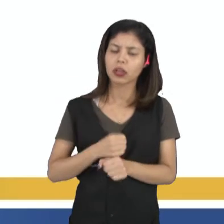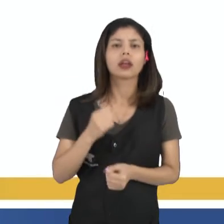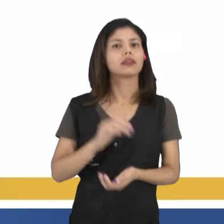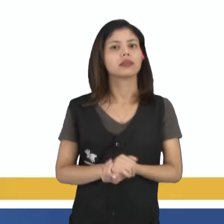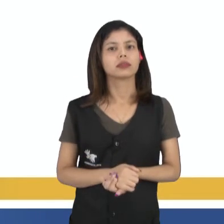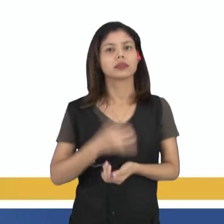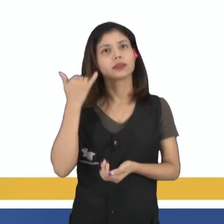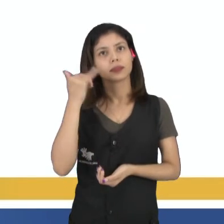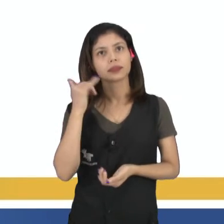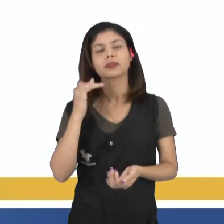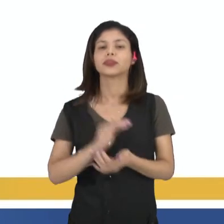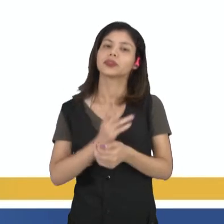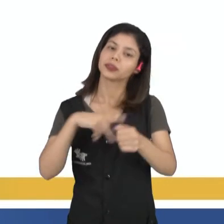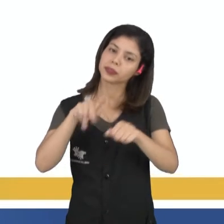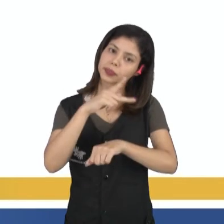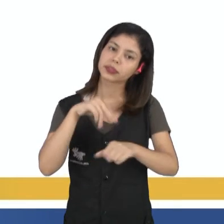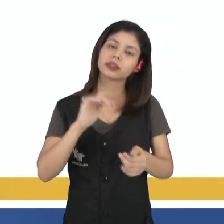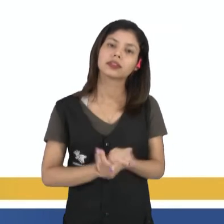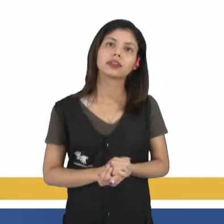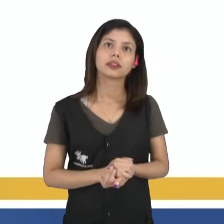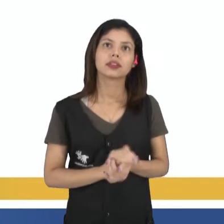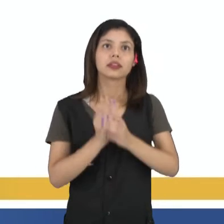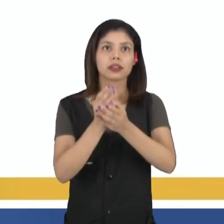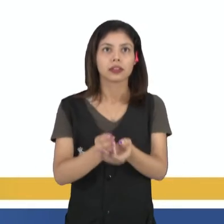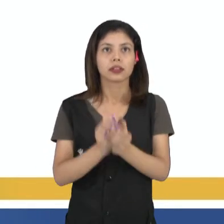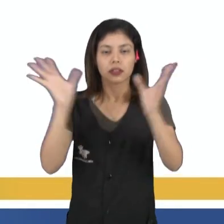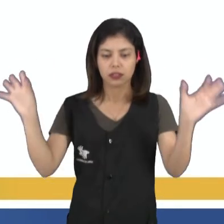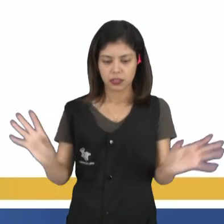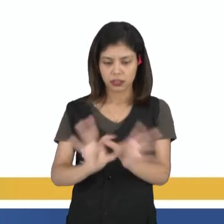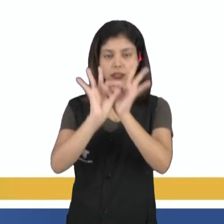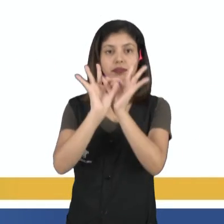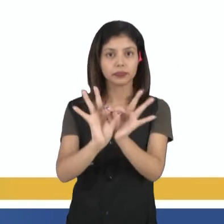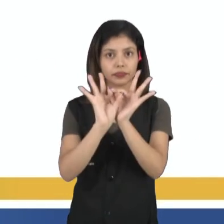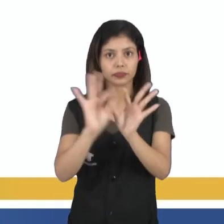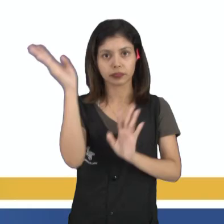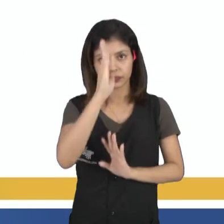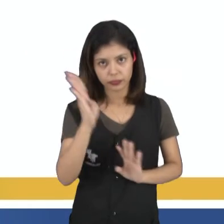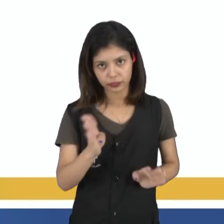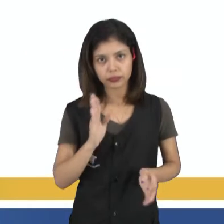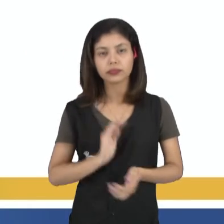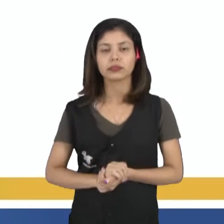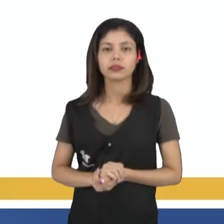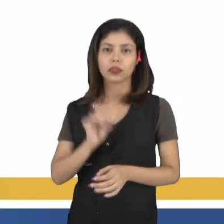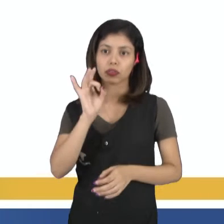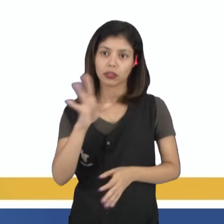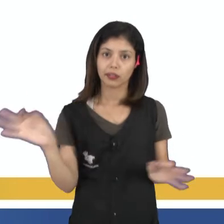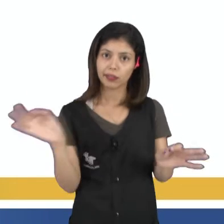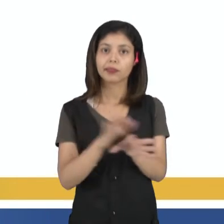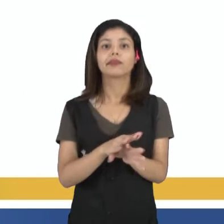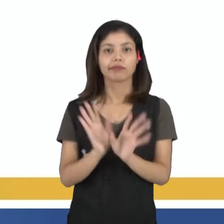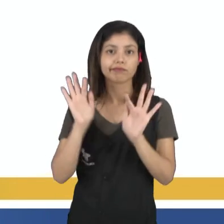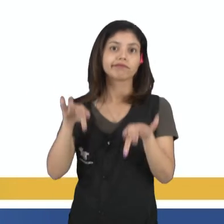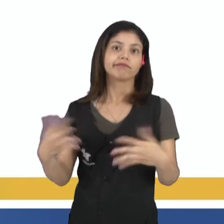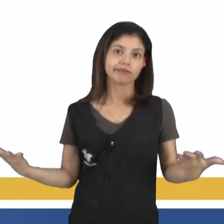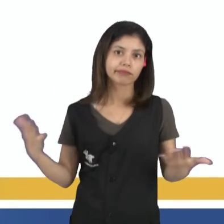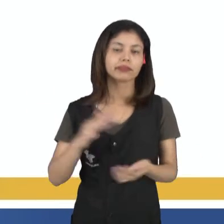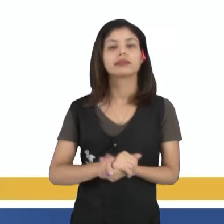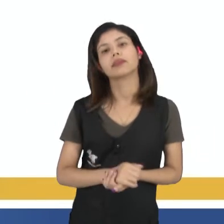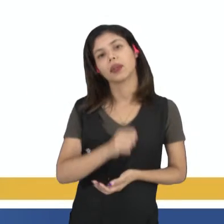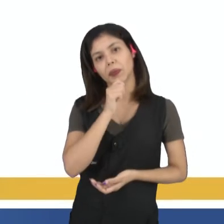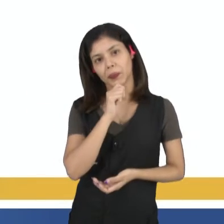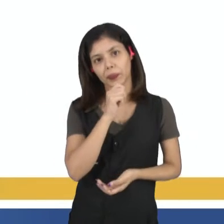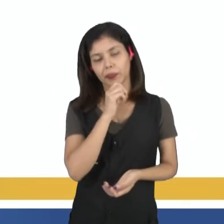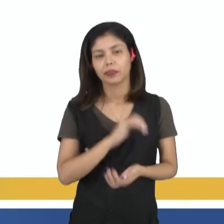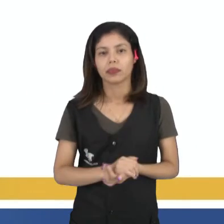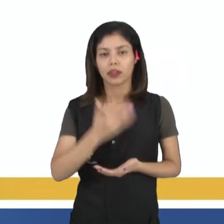construção de linhas de telégrafo né do país e um cabo submarino que ligava então o Brasil à Europa só que ele Acabou falando né e alguns